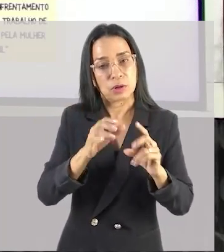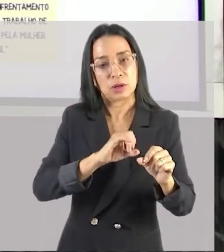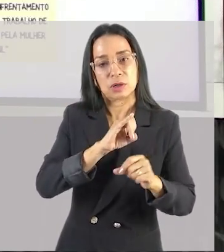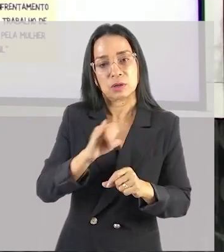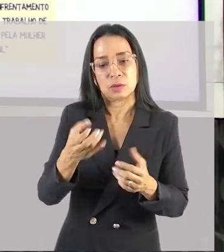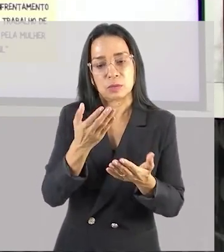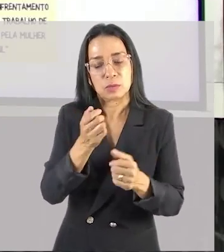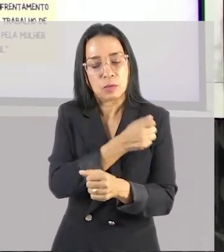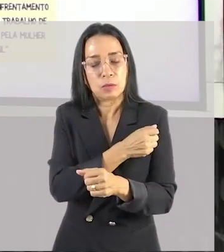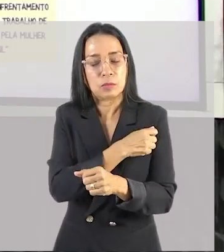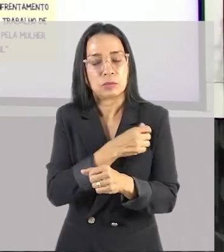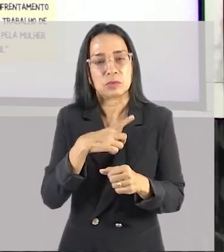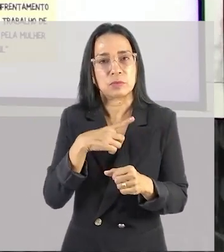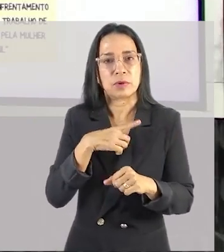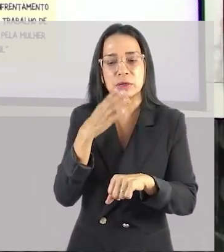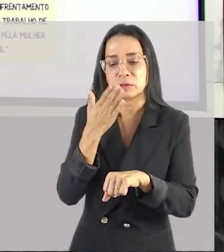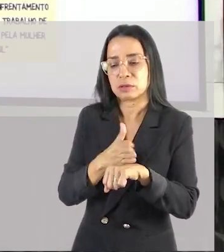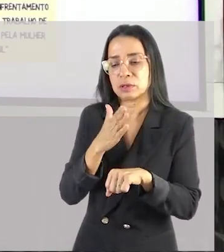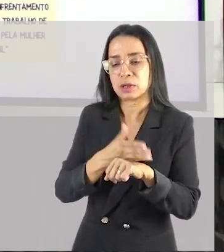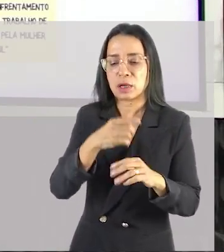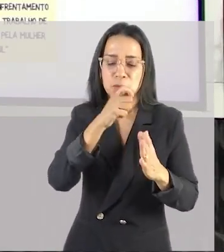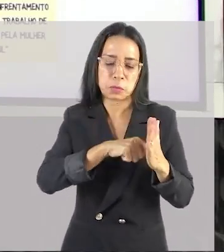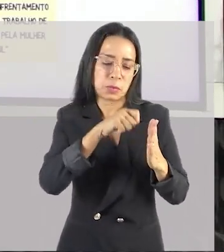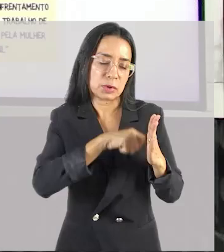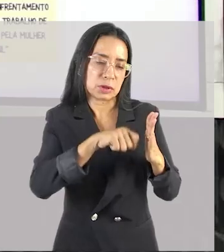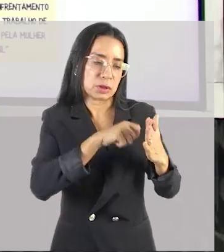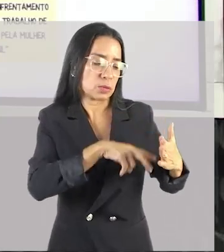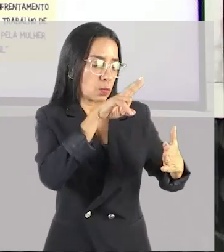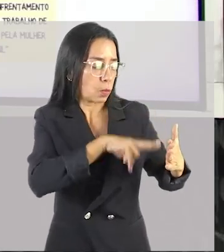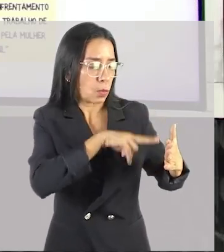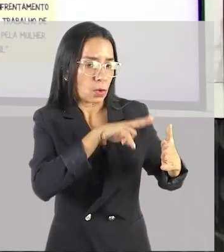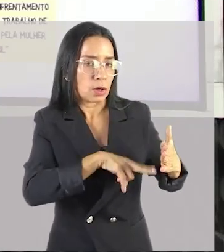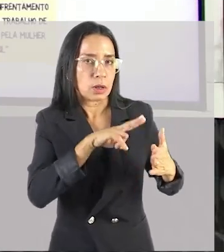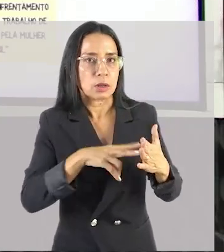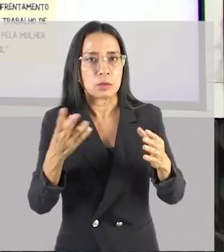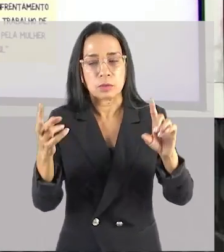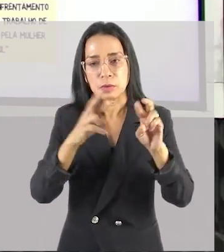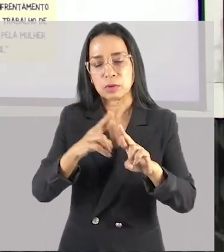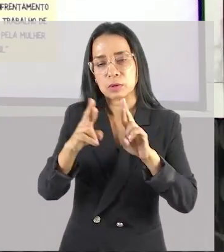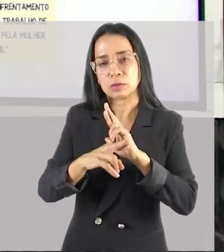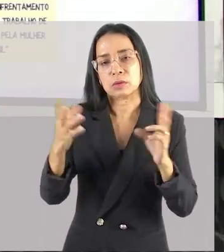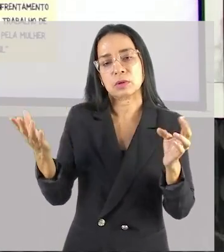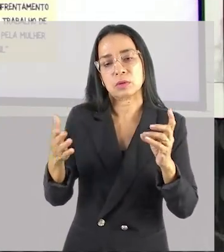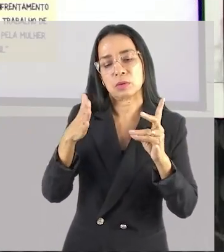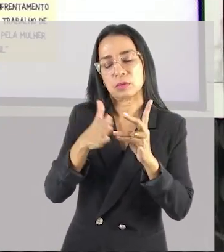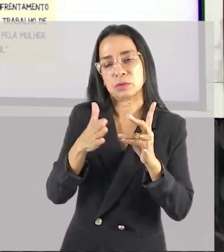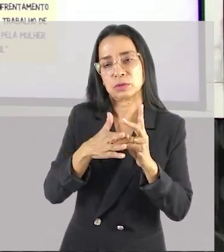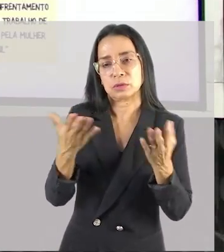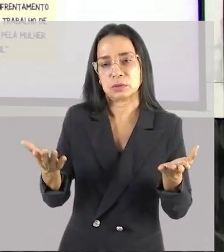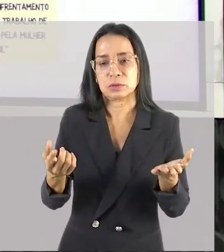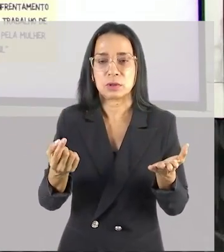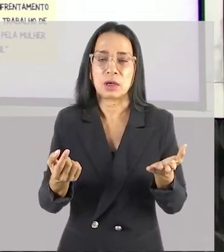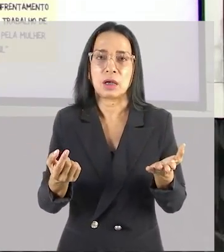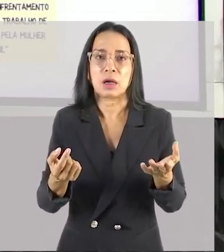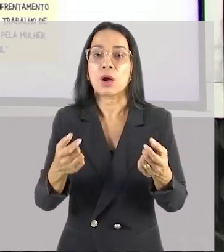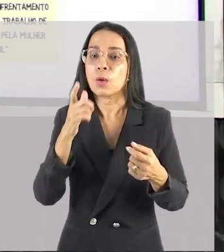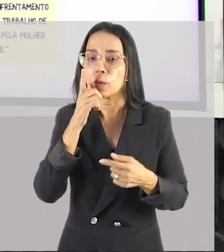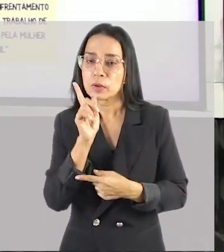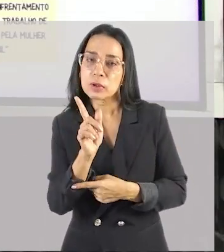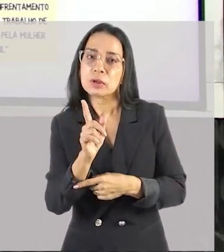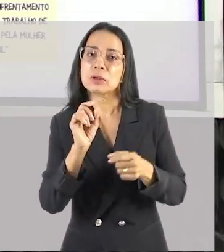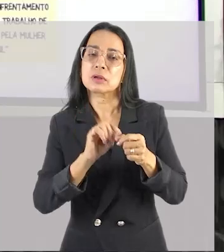fazer isso, mesmo que os indígenas sejam apenas uma parte desses povos tradicionais, tá bom? E